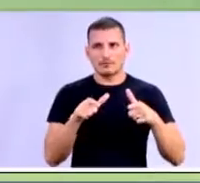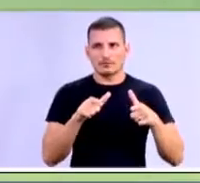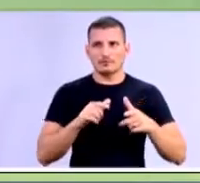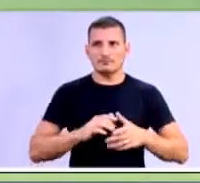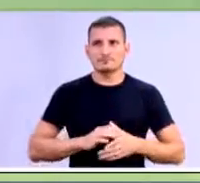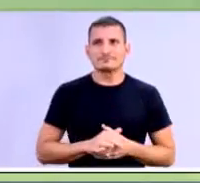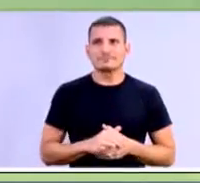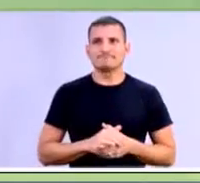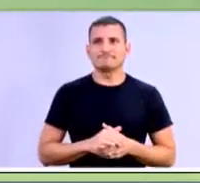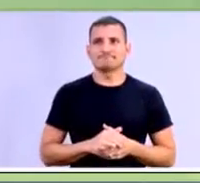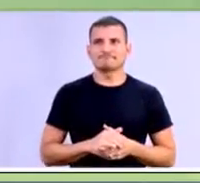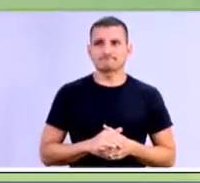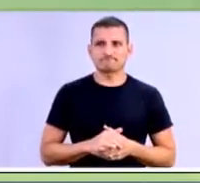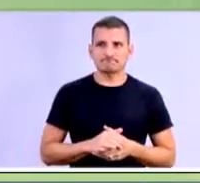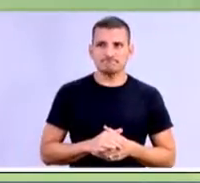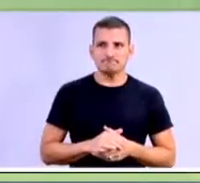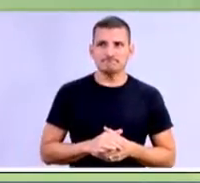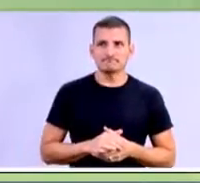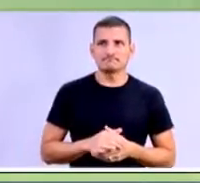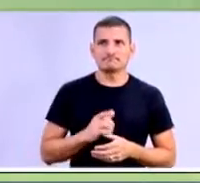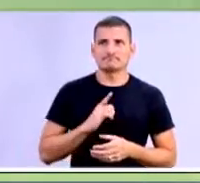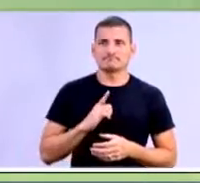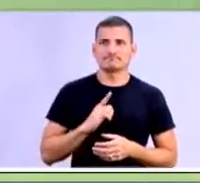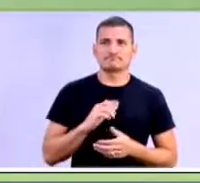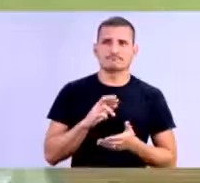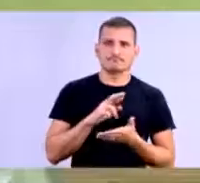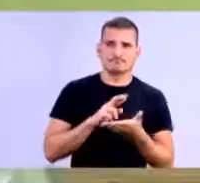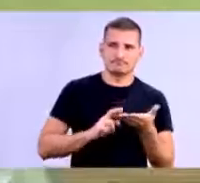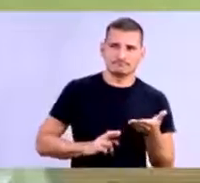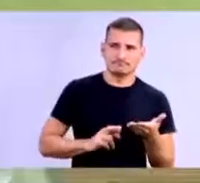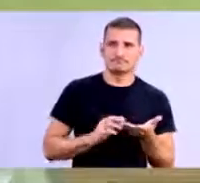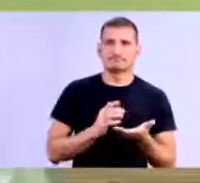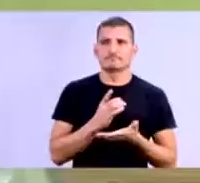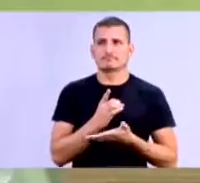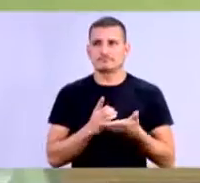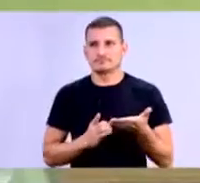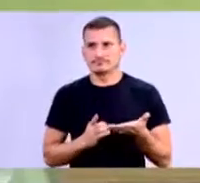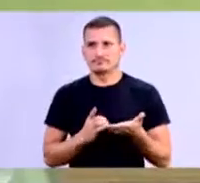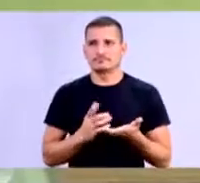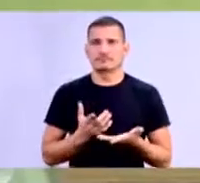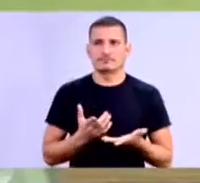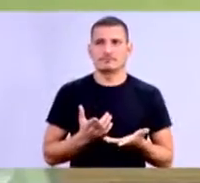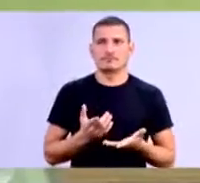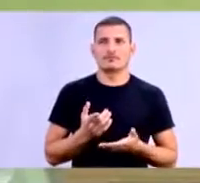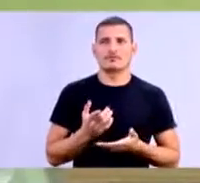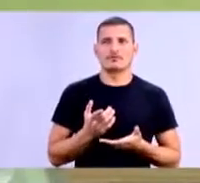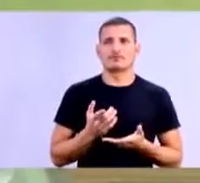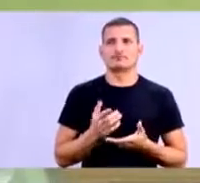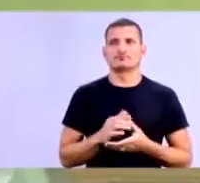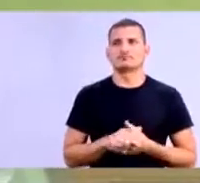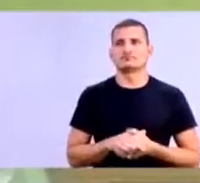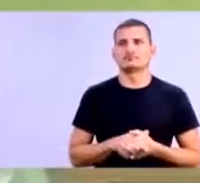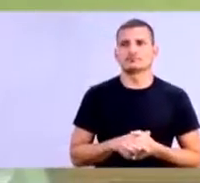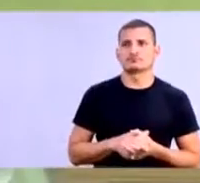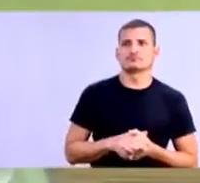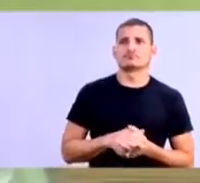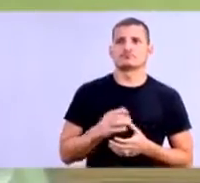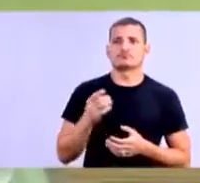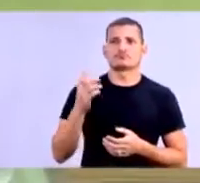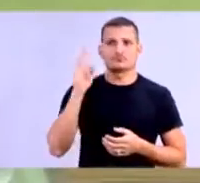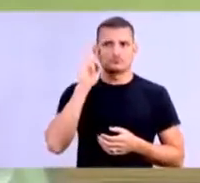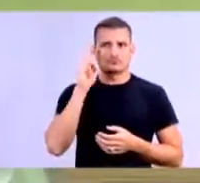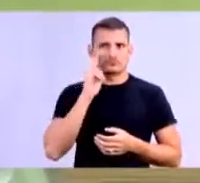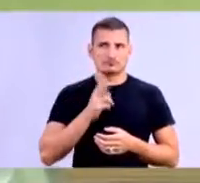trabalho. Vemos que nós trouxemos aqui tanto o exemplo do requerimento quanto da declaração voltado para vocês. Lembrando sempre que